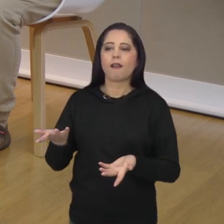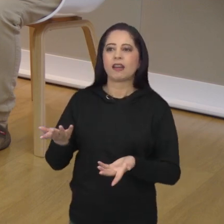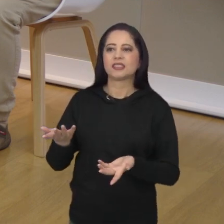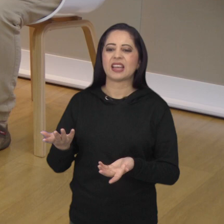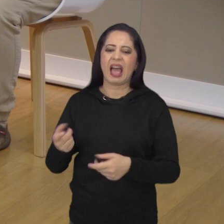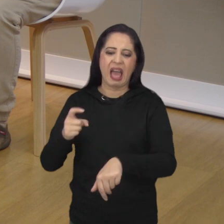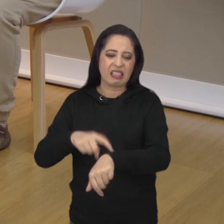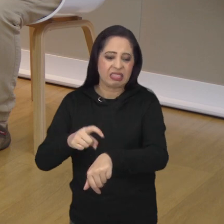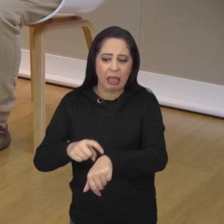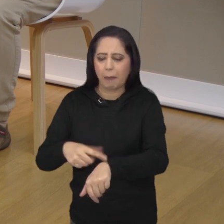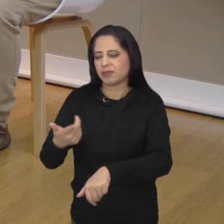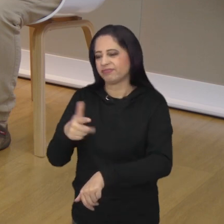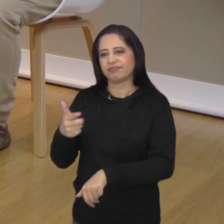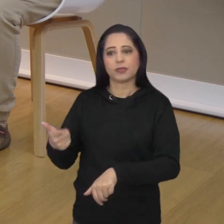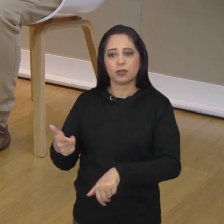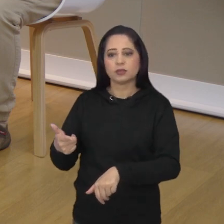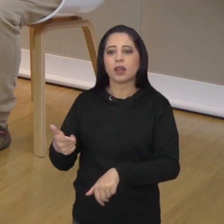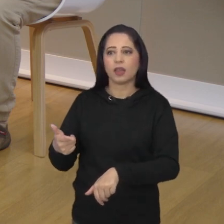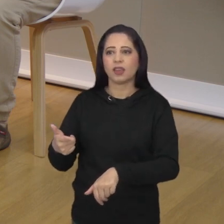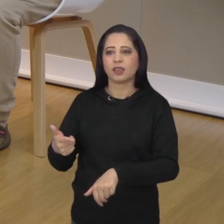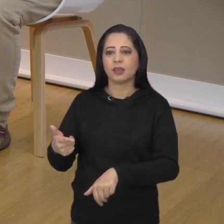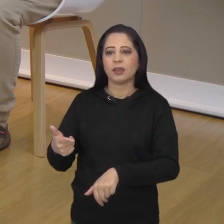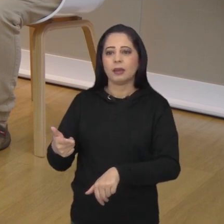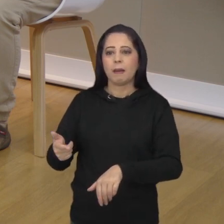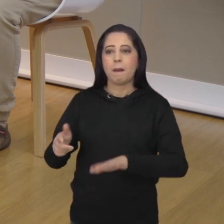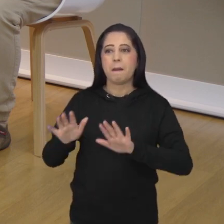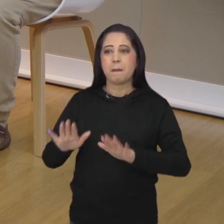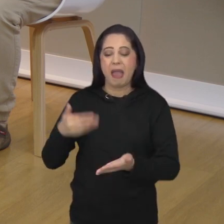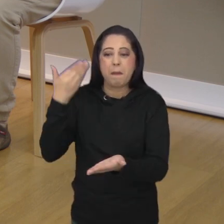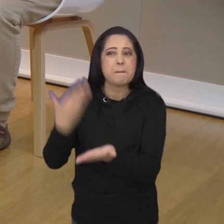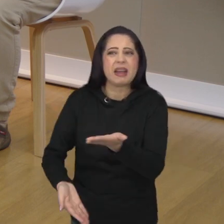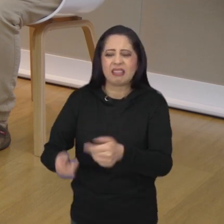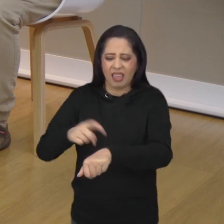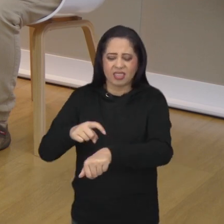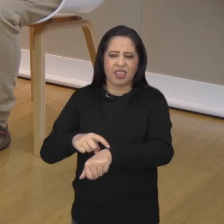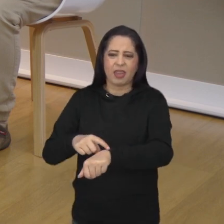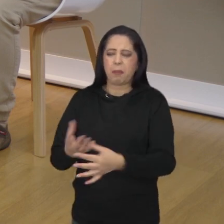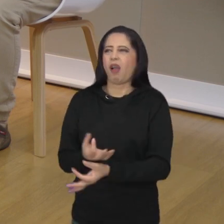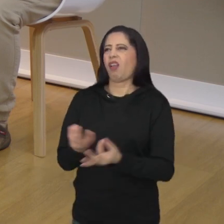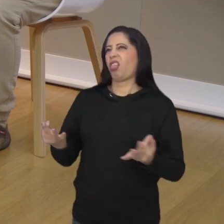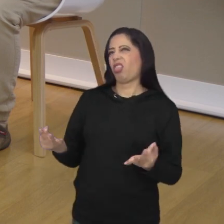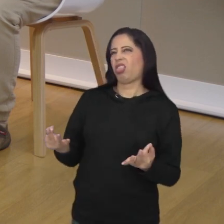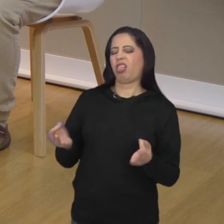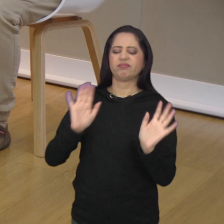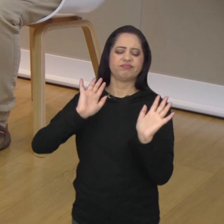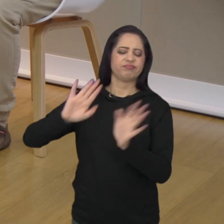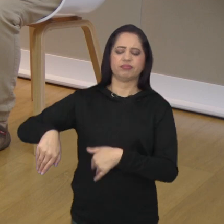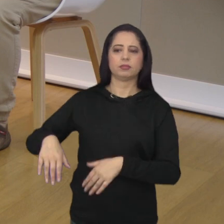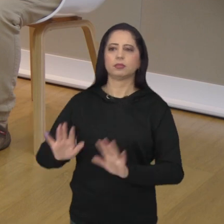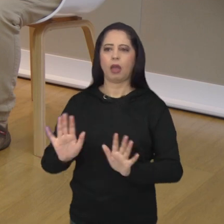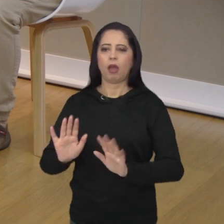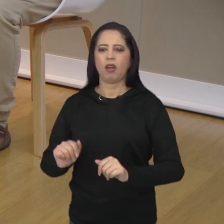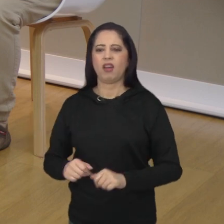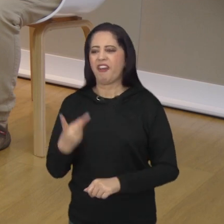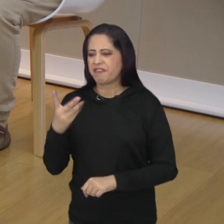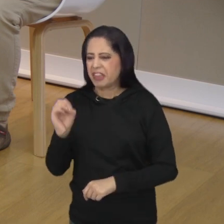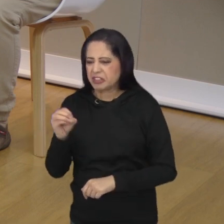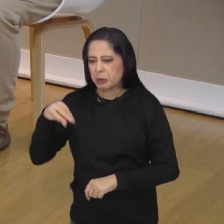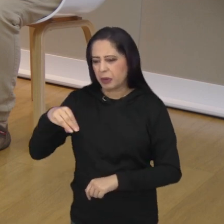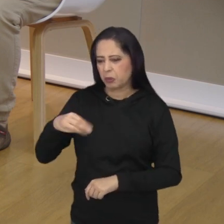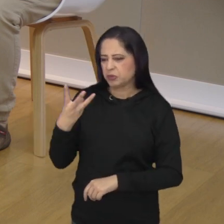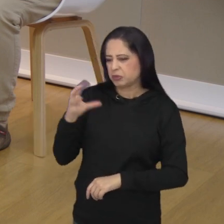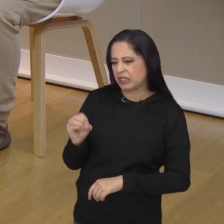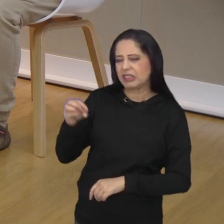para meditar, né? E pode ter essa sensação de que vai perder tempo, né? Falar, eu vou parar 20 minutos,